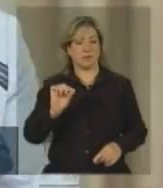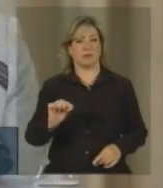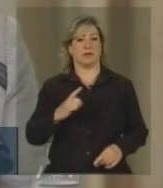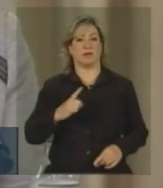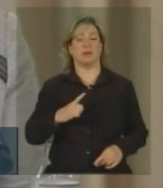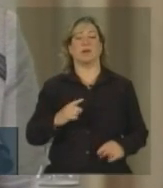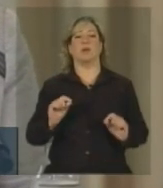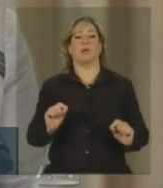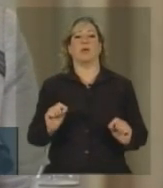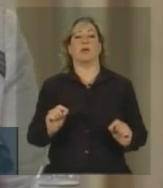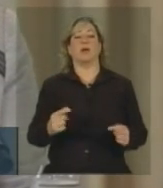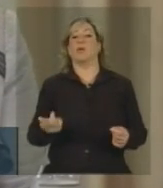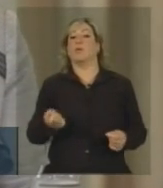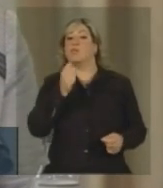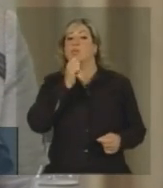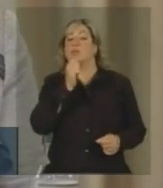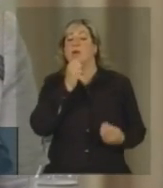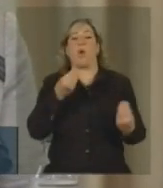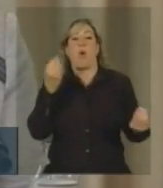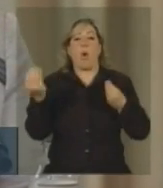momentos profundos de crise